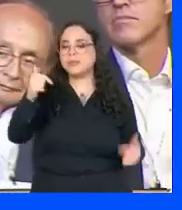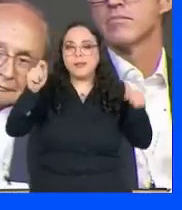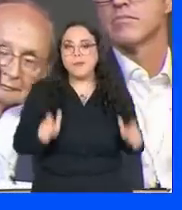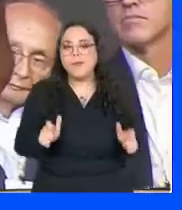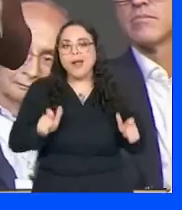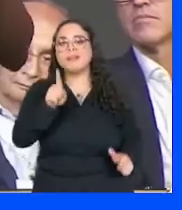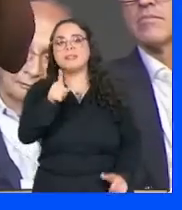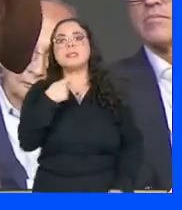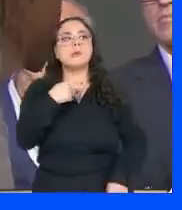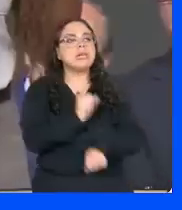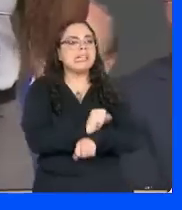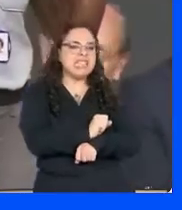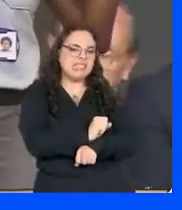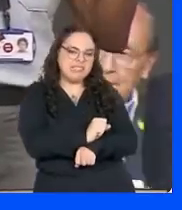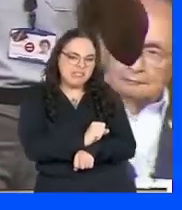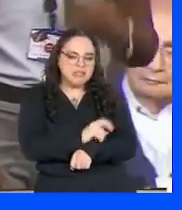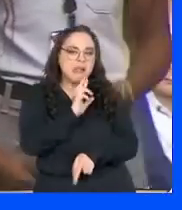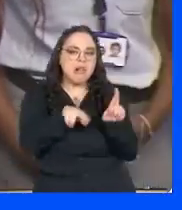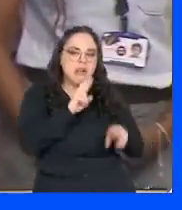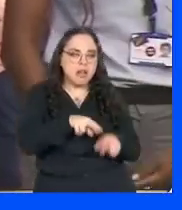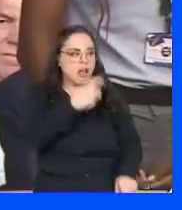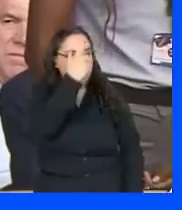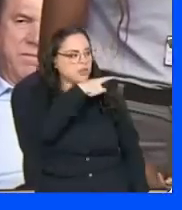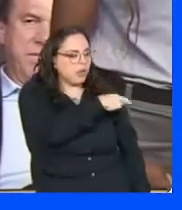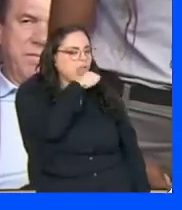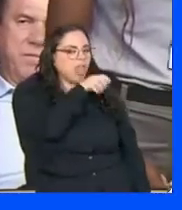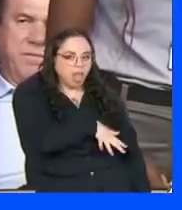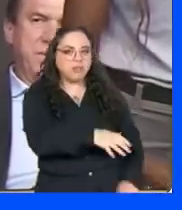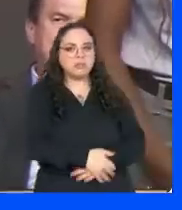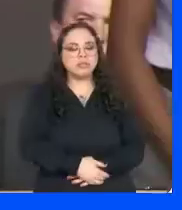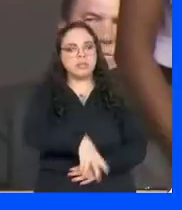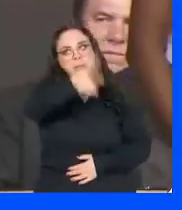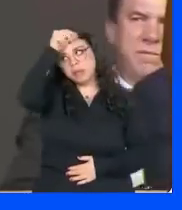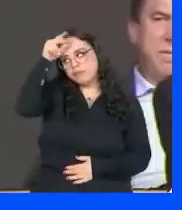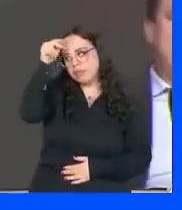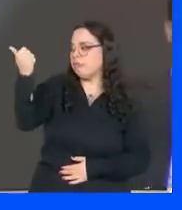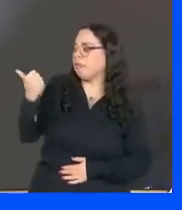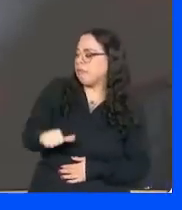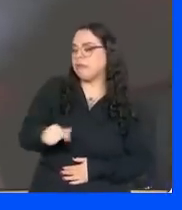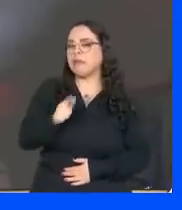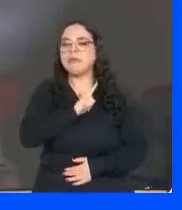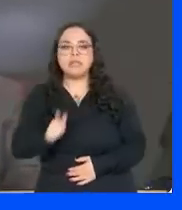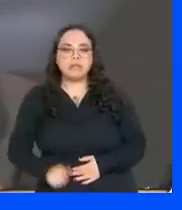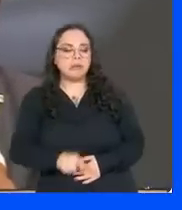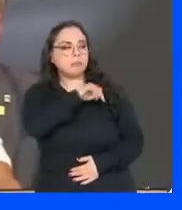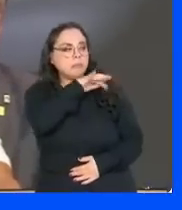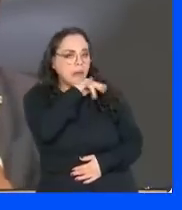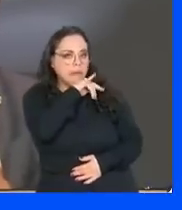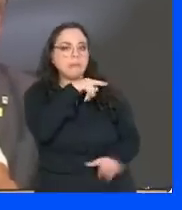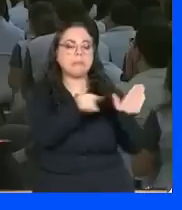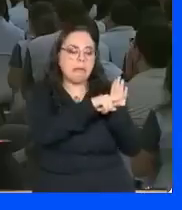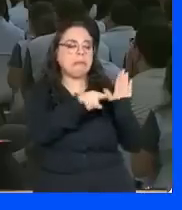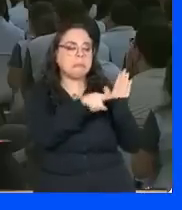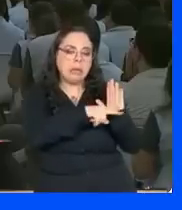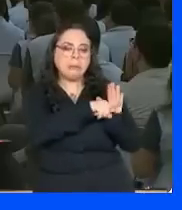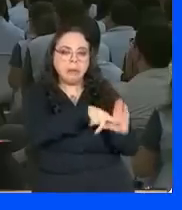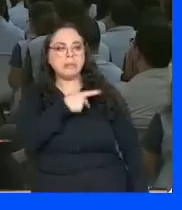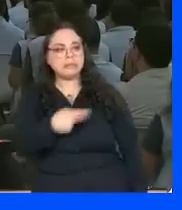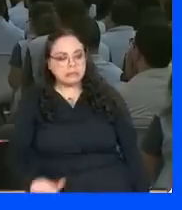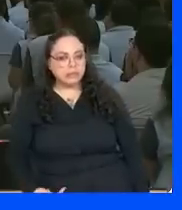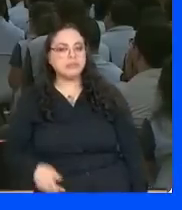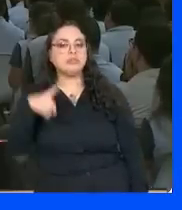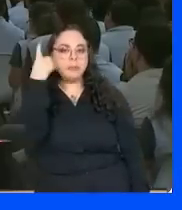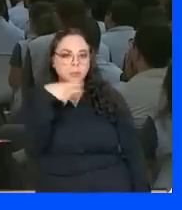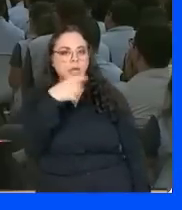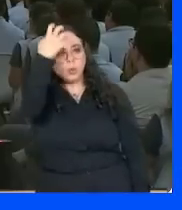para você parar resmungando porque fulano não presta, o prefeito não presta, o governador não presta, o presidente não presta, o